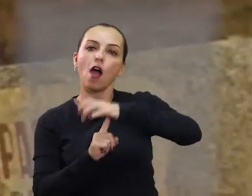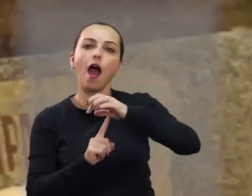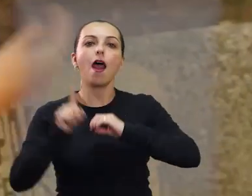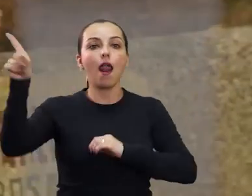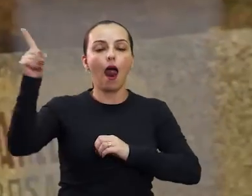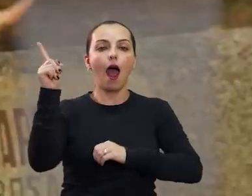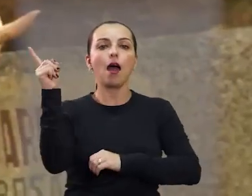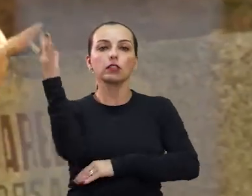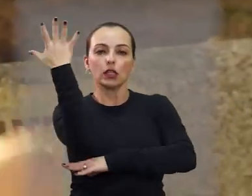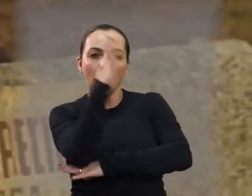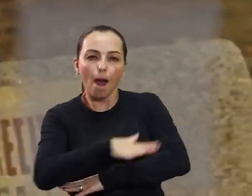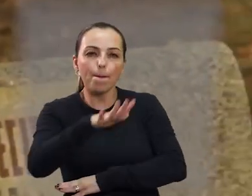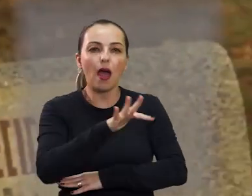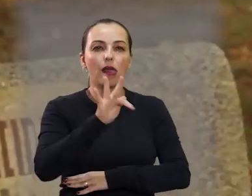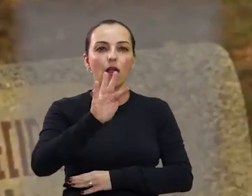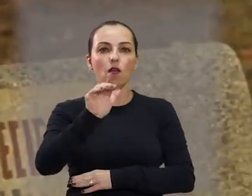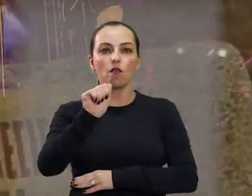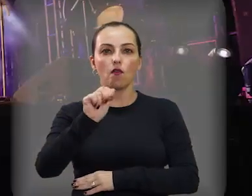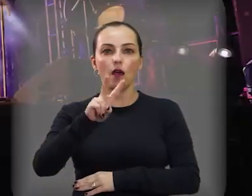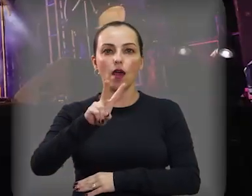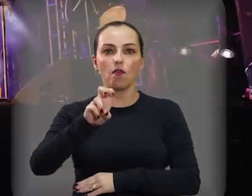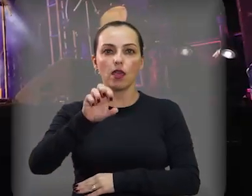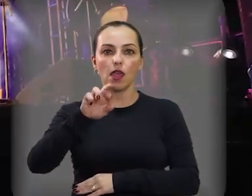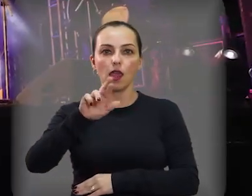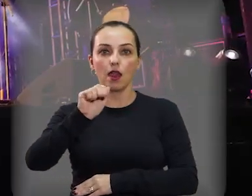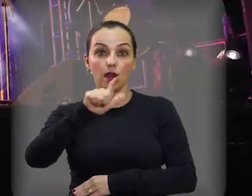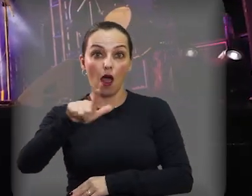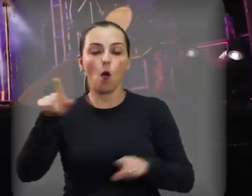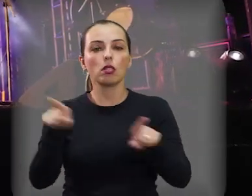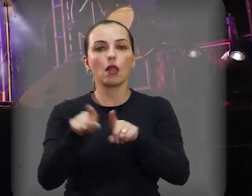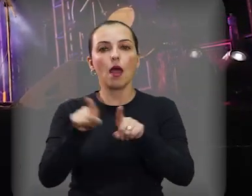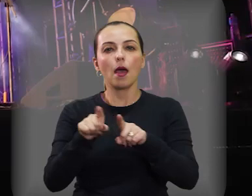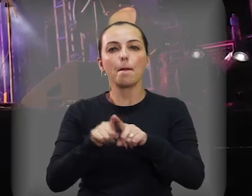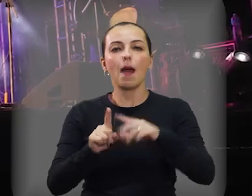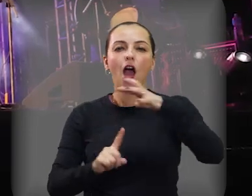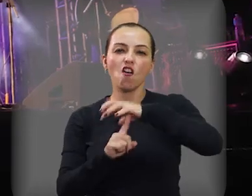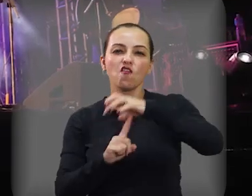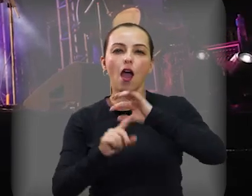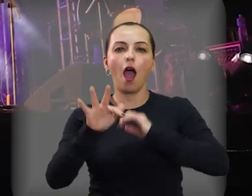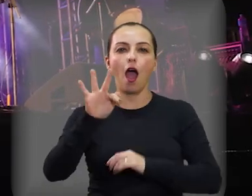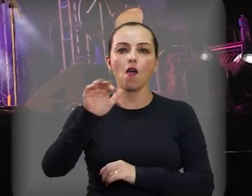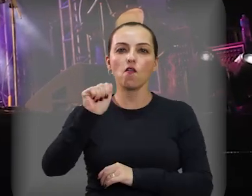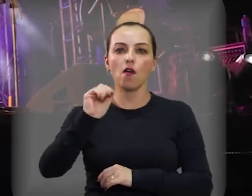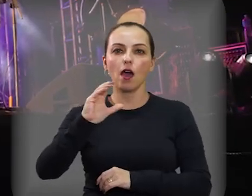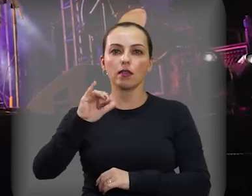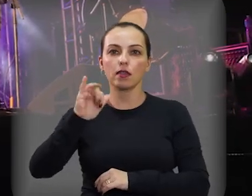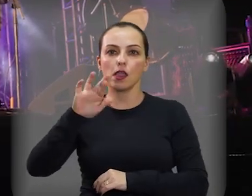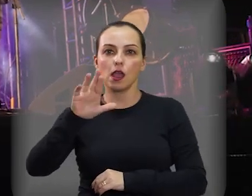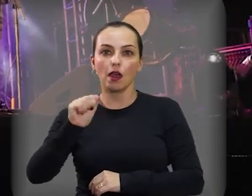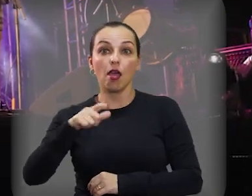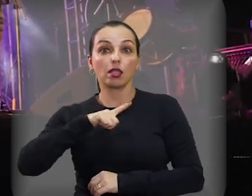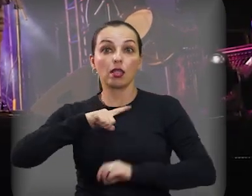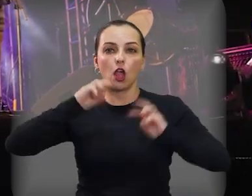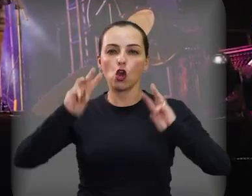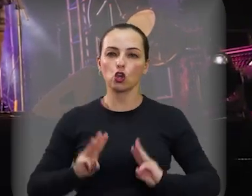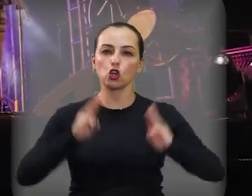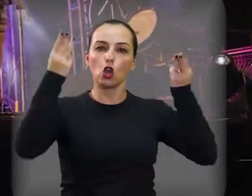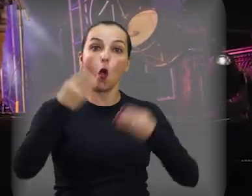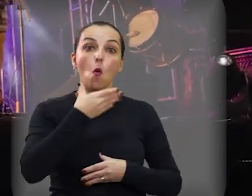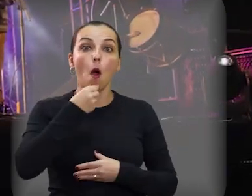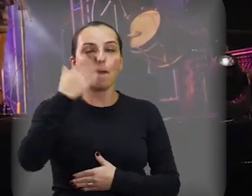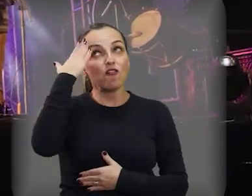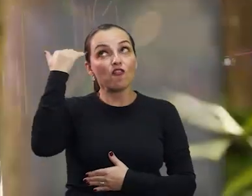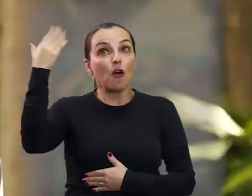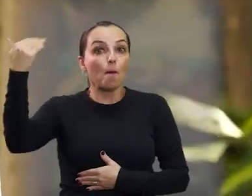Rolefeira, aqui na Praça do Faveral. A gente também se apresentou na Facira, depois do show do